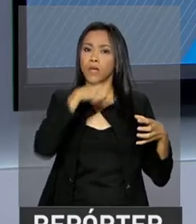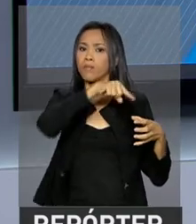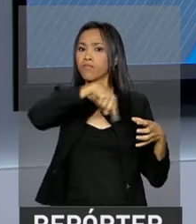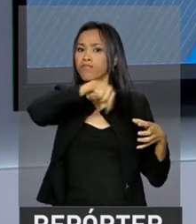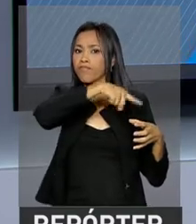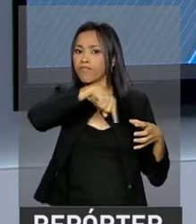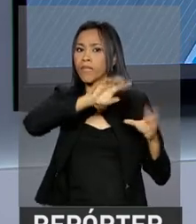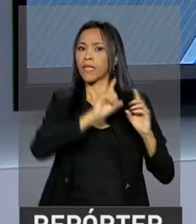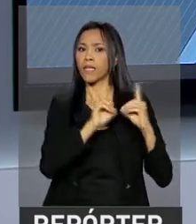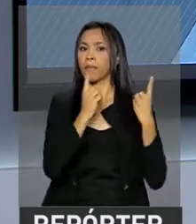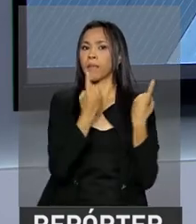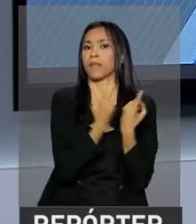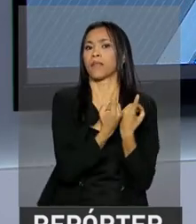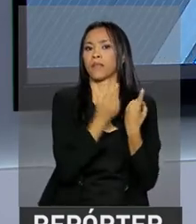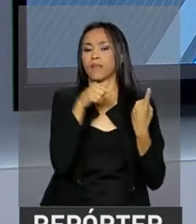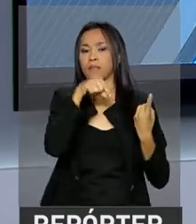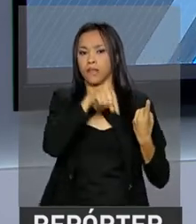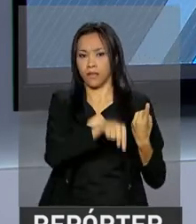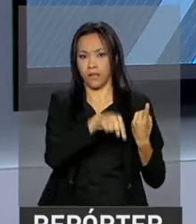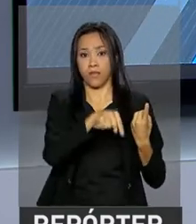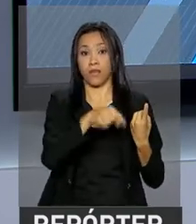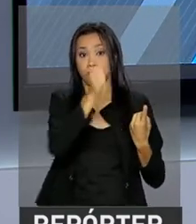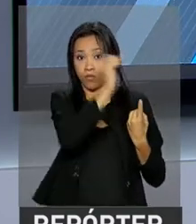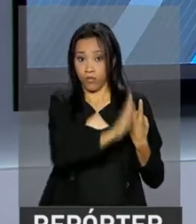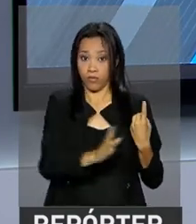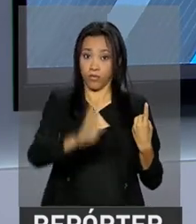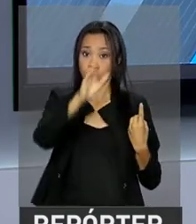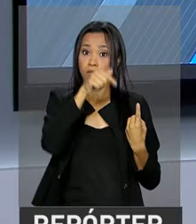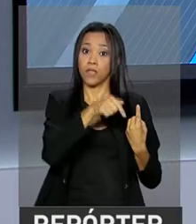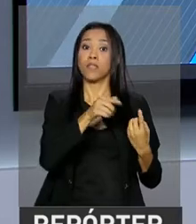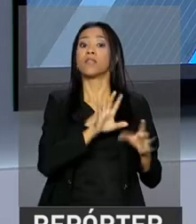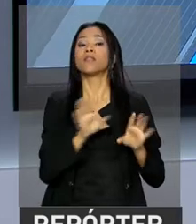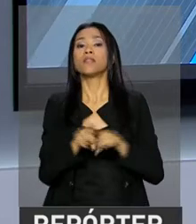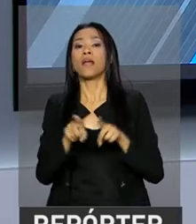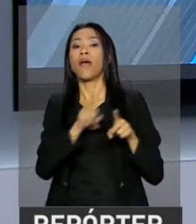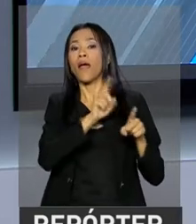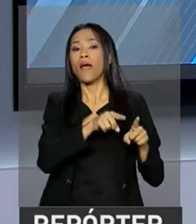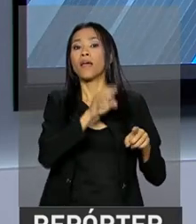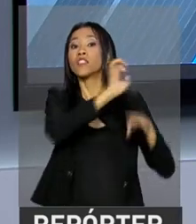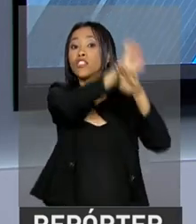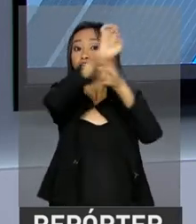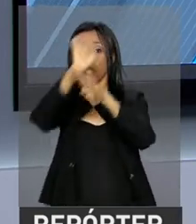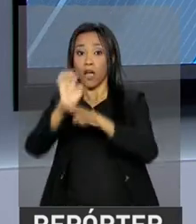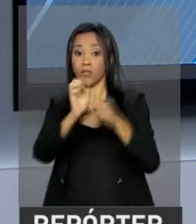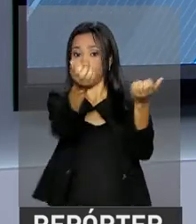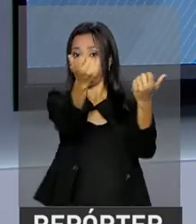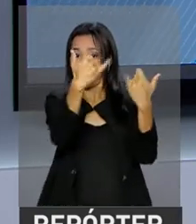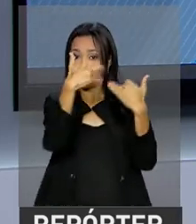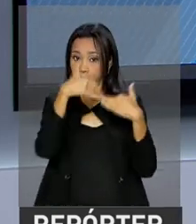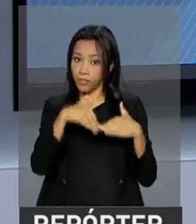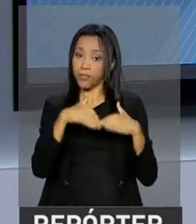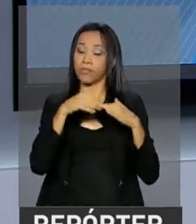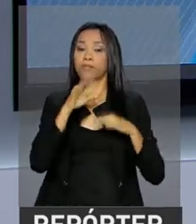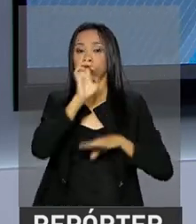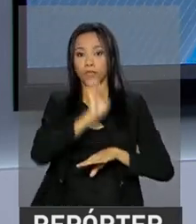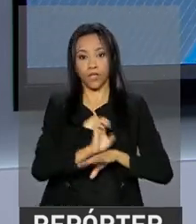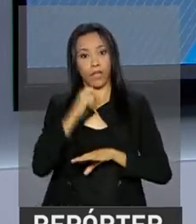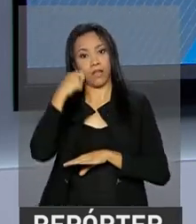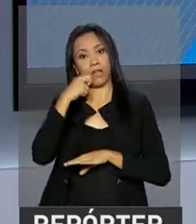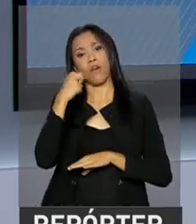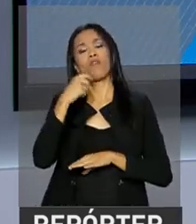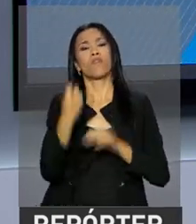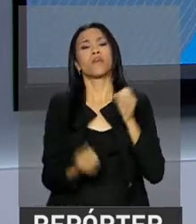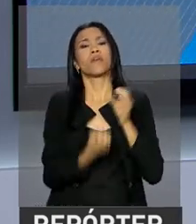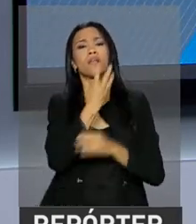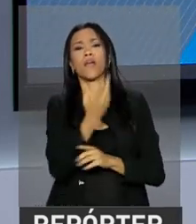ao departamento penitenciário nacional e também cedidos por estados a força tarefa foi criada em janeiro